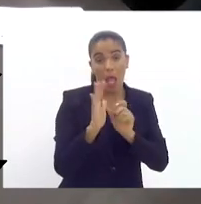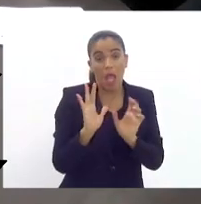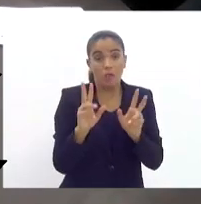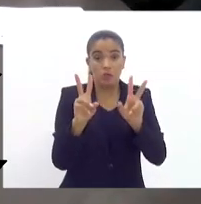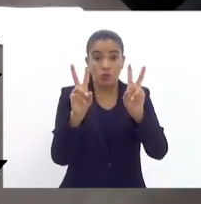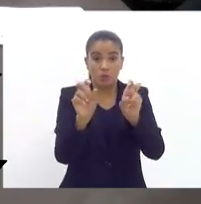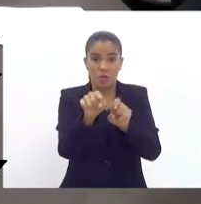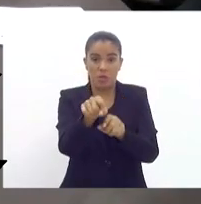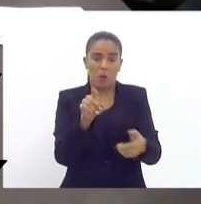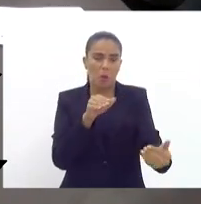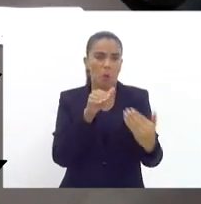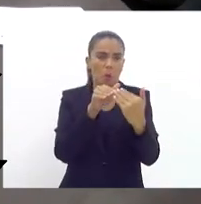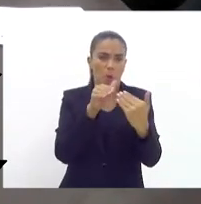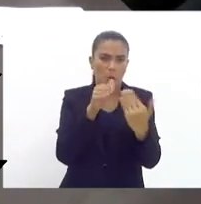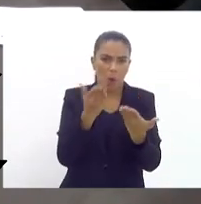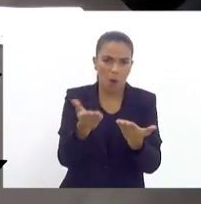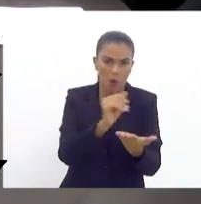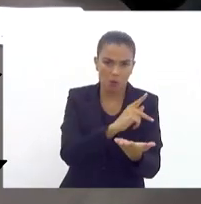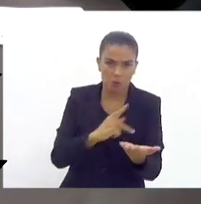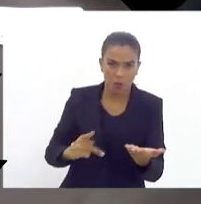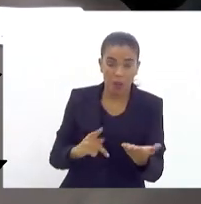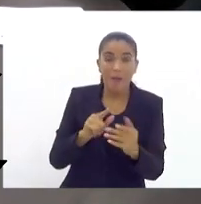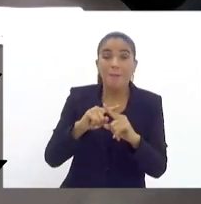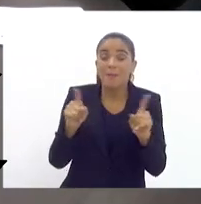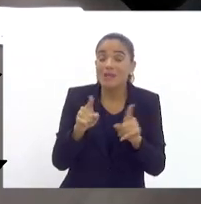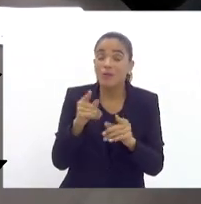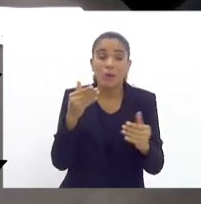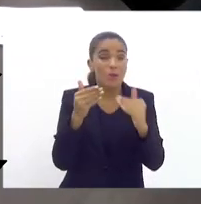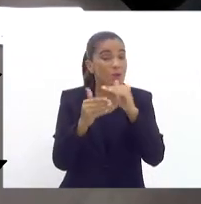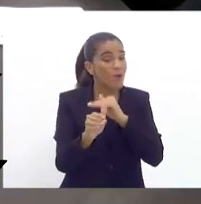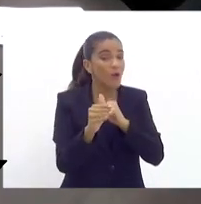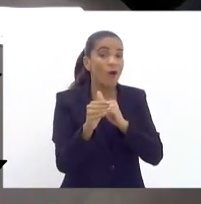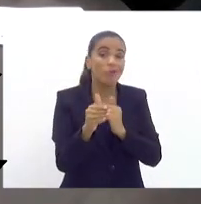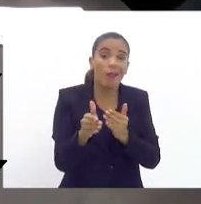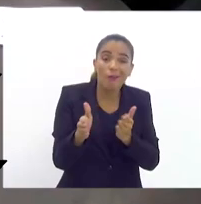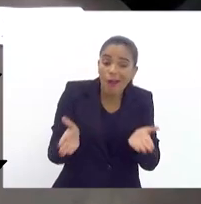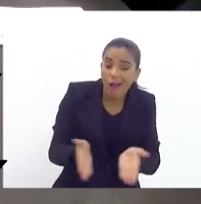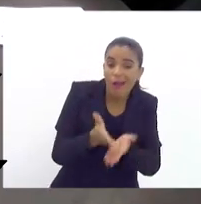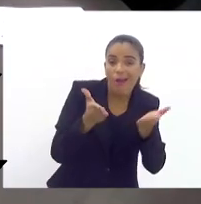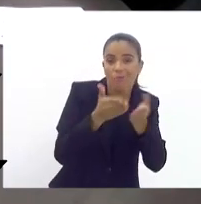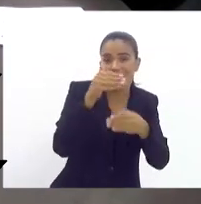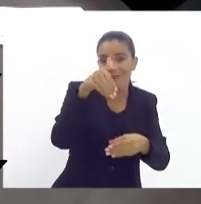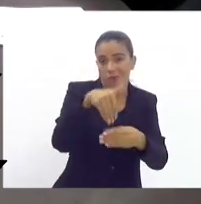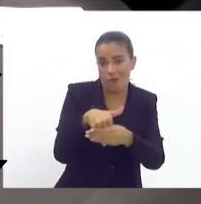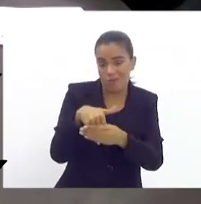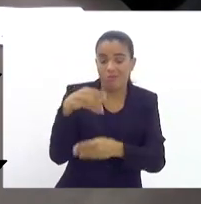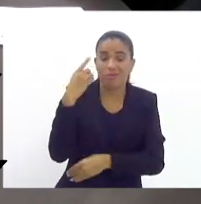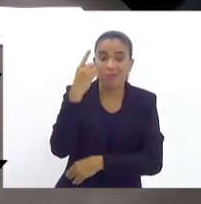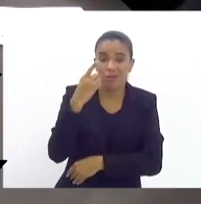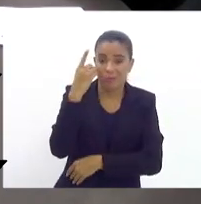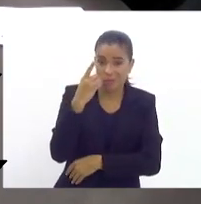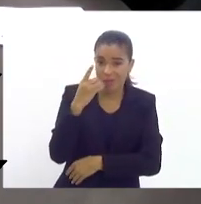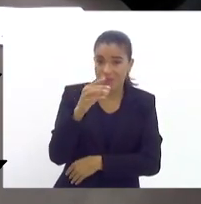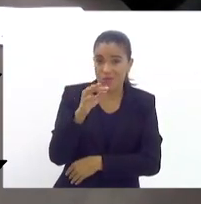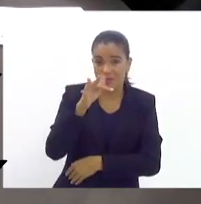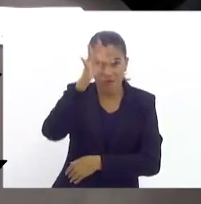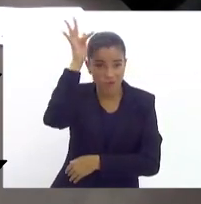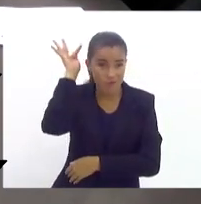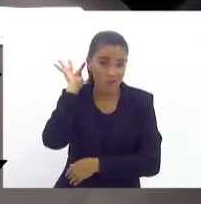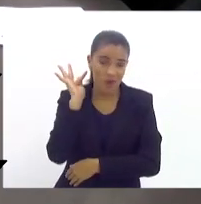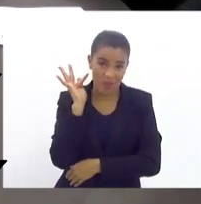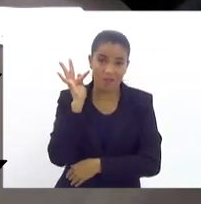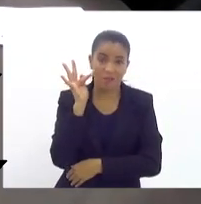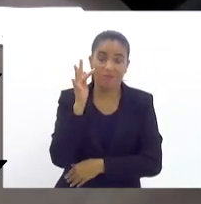eu concordo com a excelência. Eu estou discordando da motivação inicial do voto do deputado Fred Pacheco